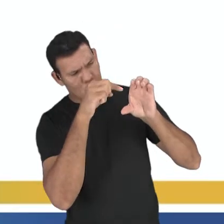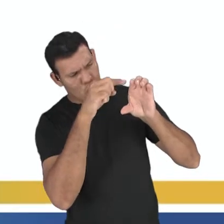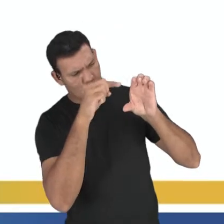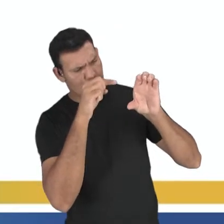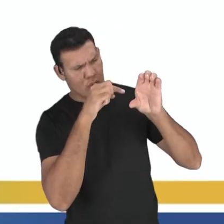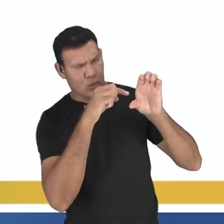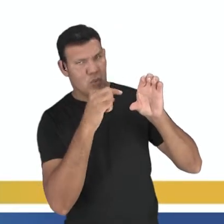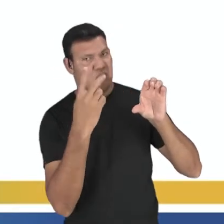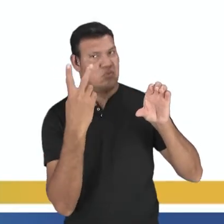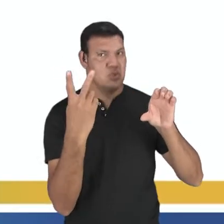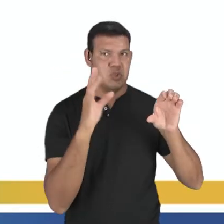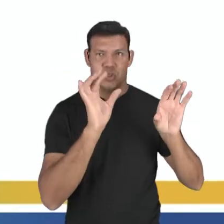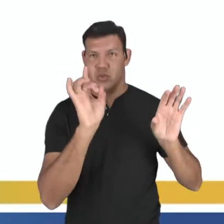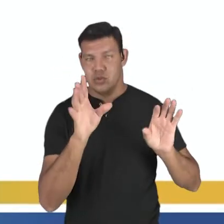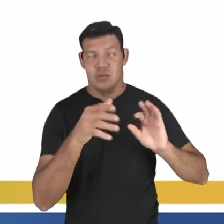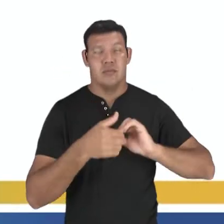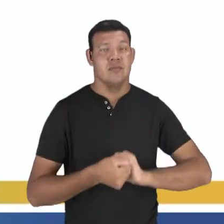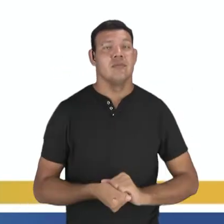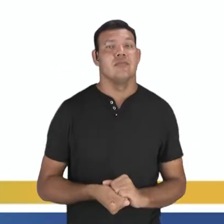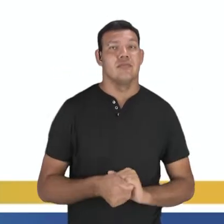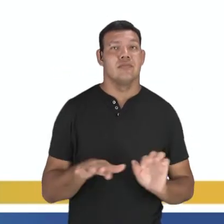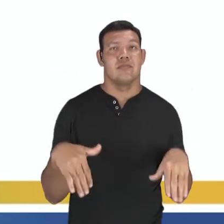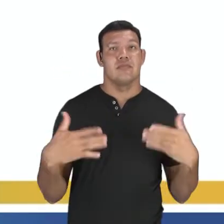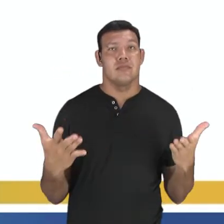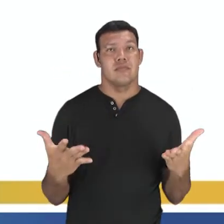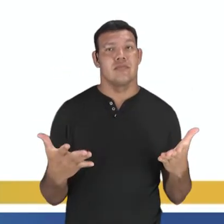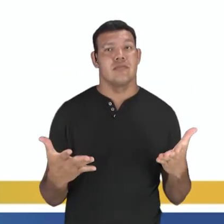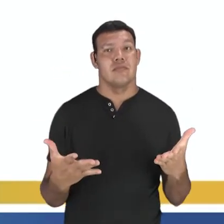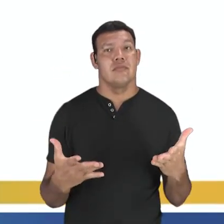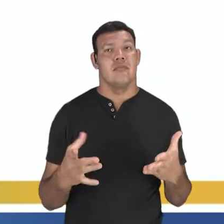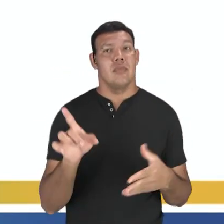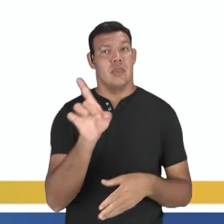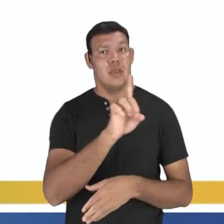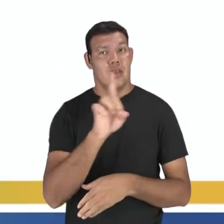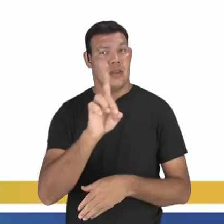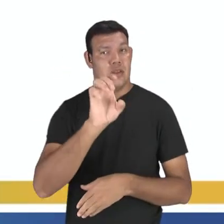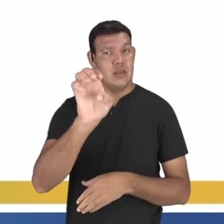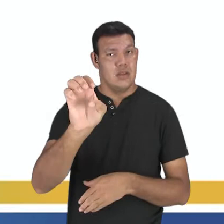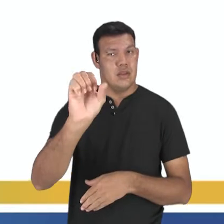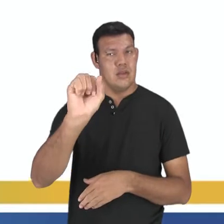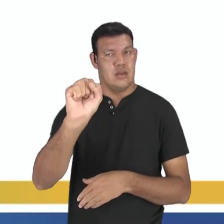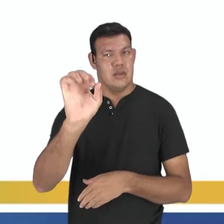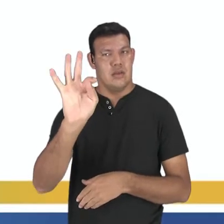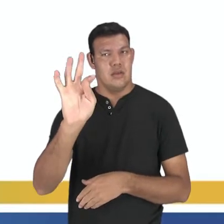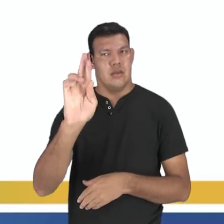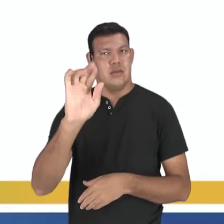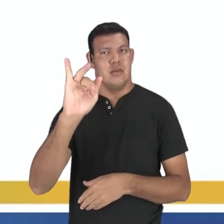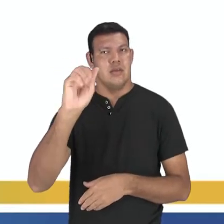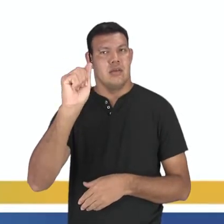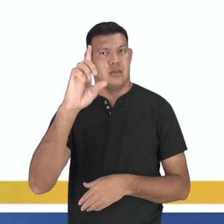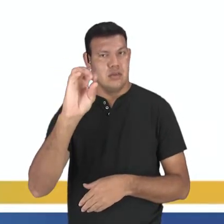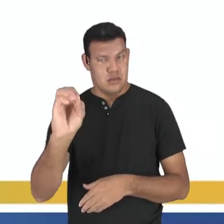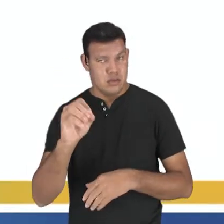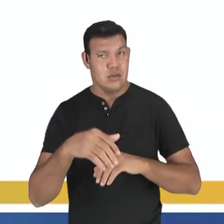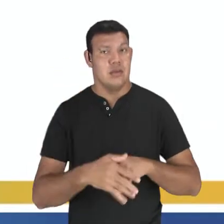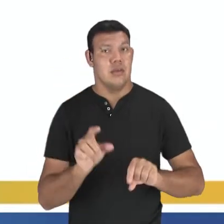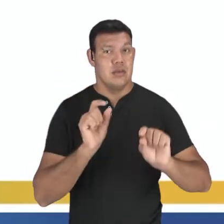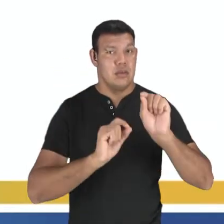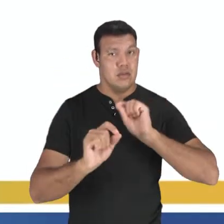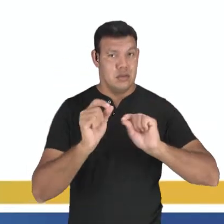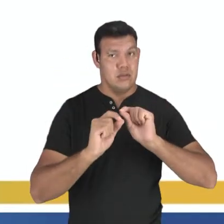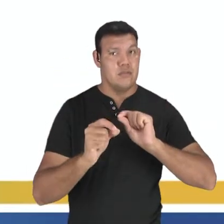permanece com aquela característica lá de estriações. Já o não estriado, o nome já diz, ele não vai possuir essa característica